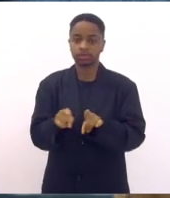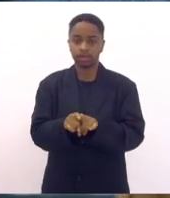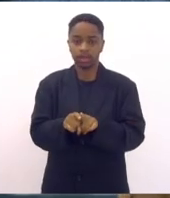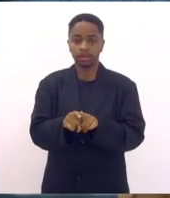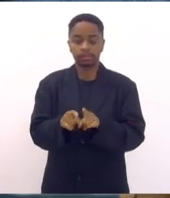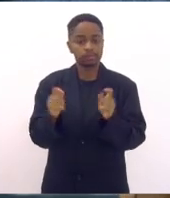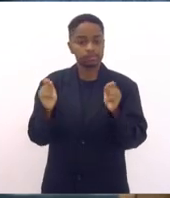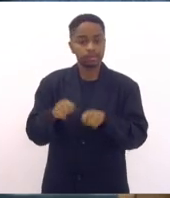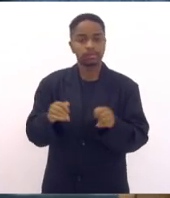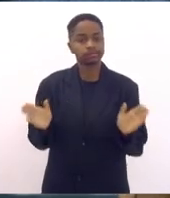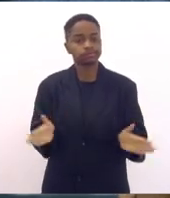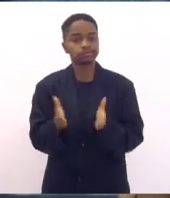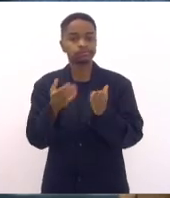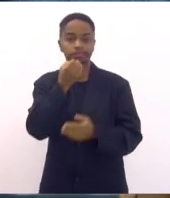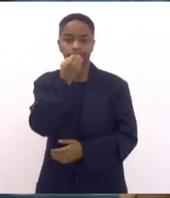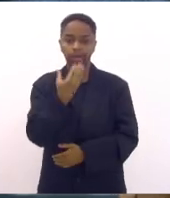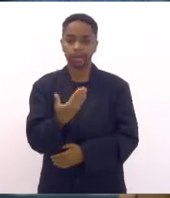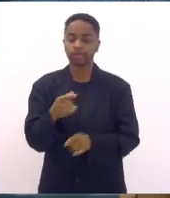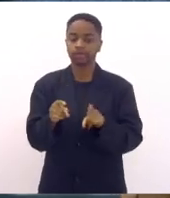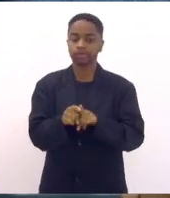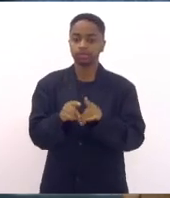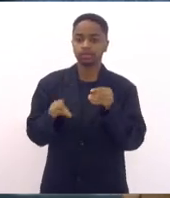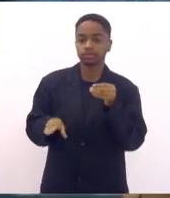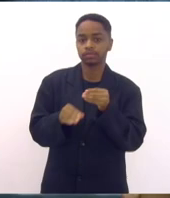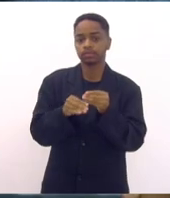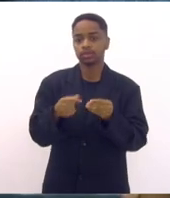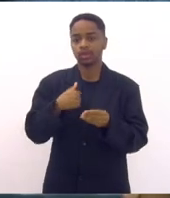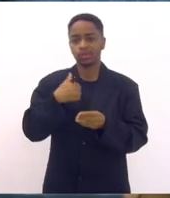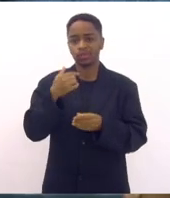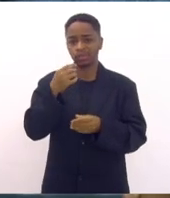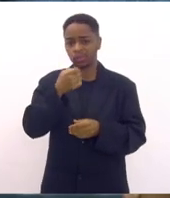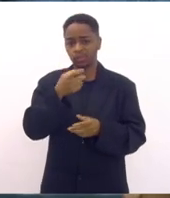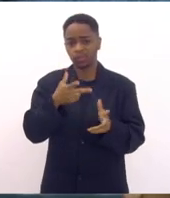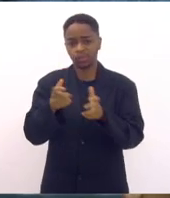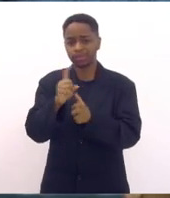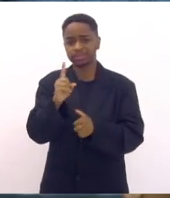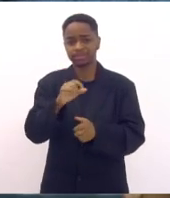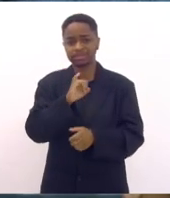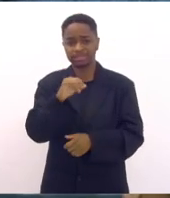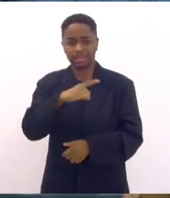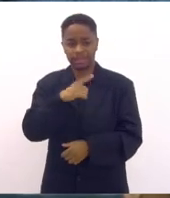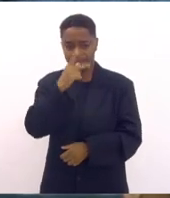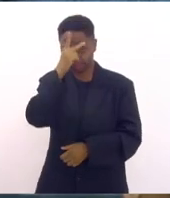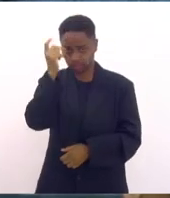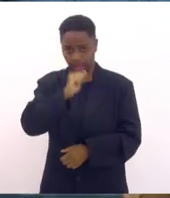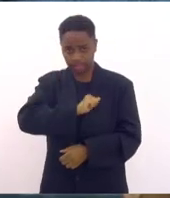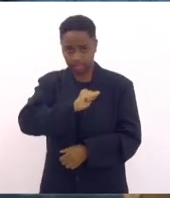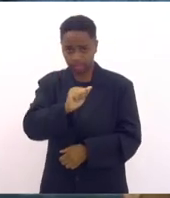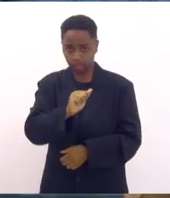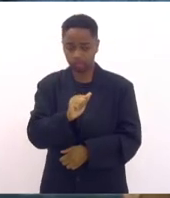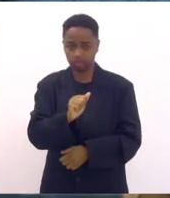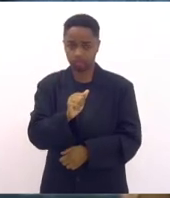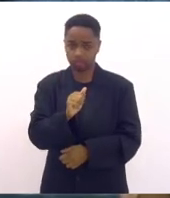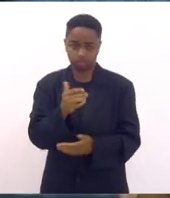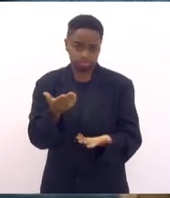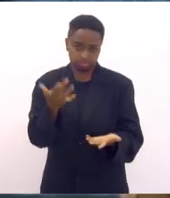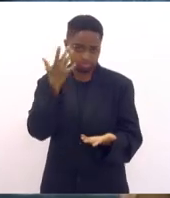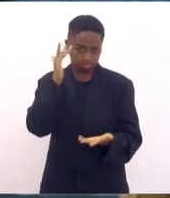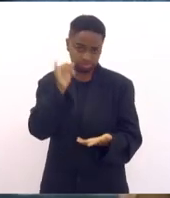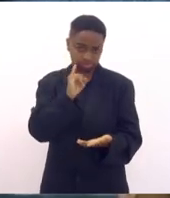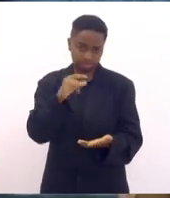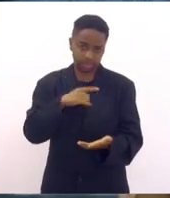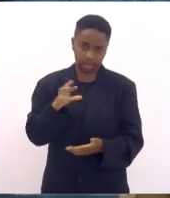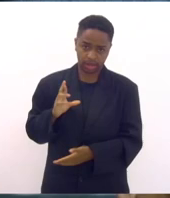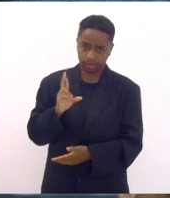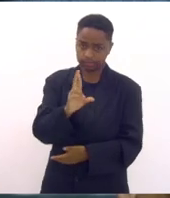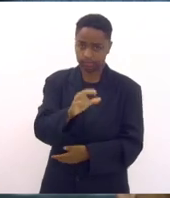promover o bem e acrescentar que eu acho que eu não percebi se tem algum ateu aqui presente eh não não sei se algum representante